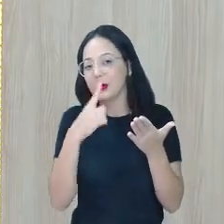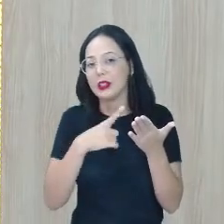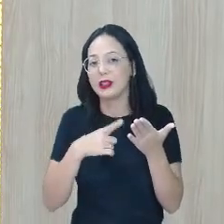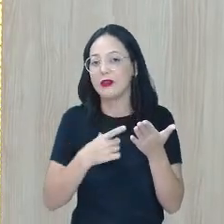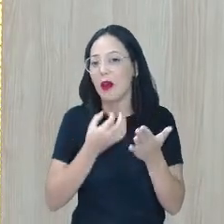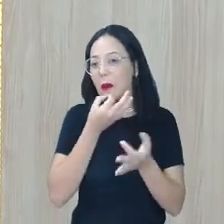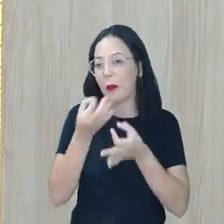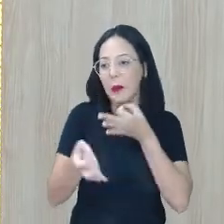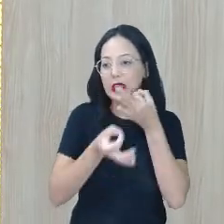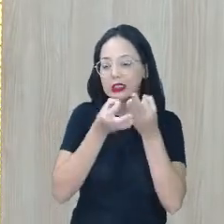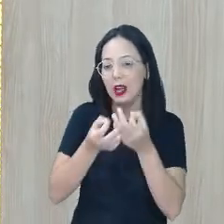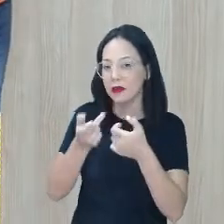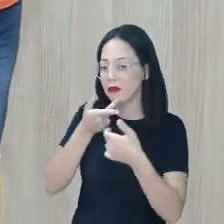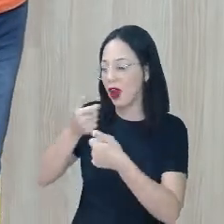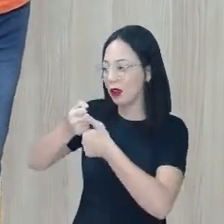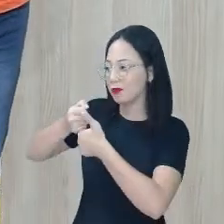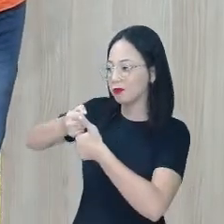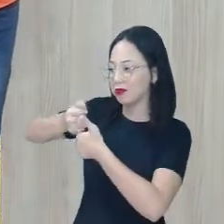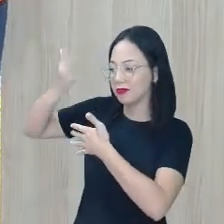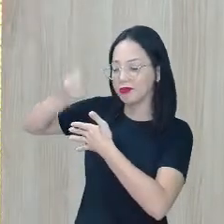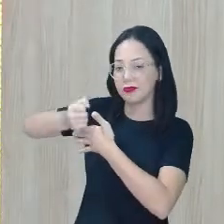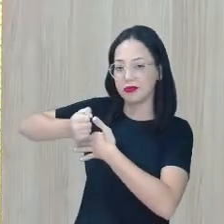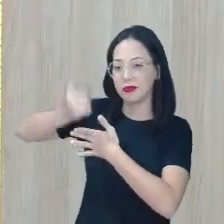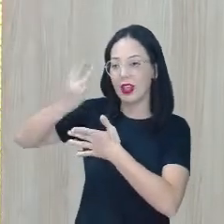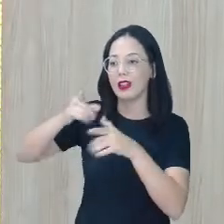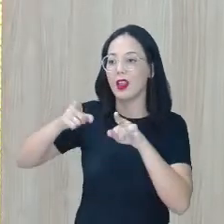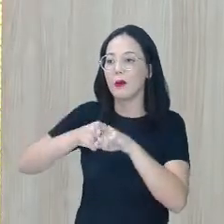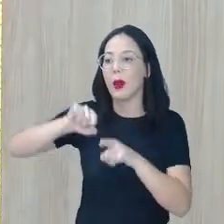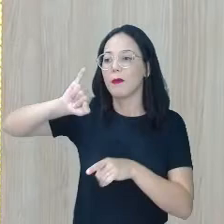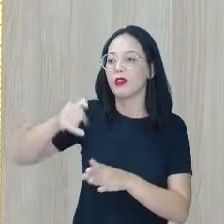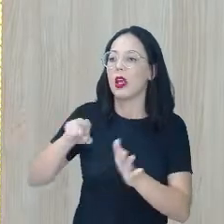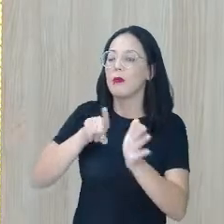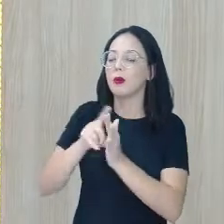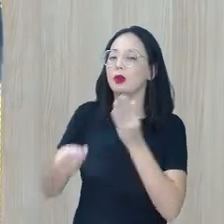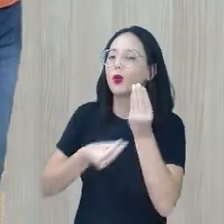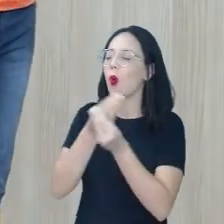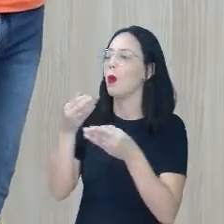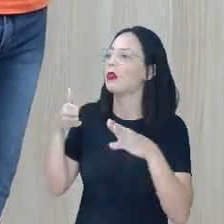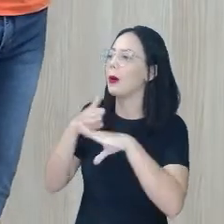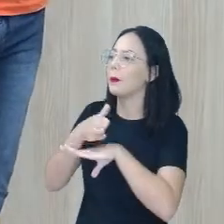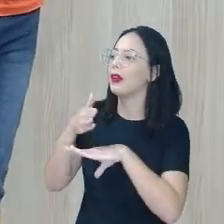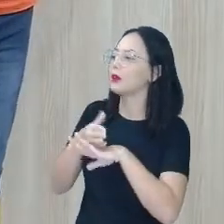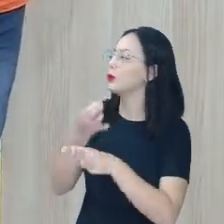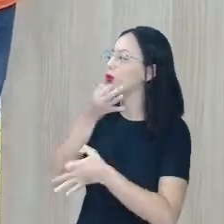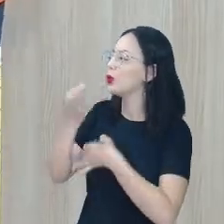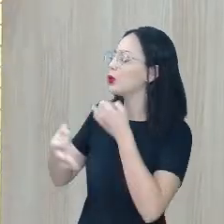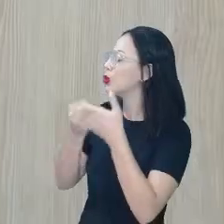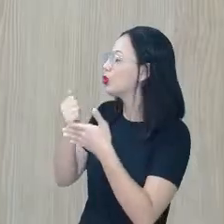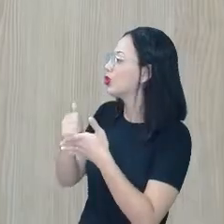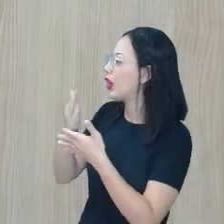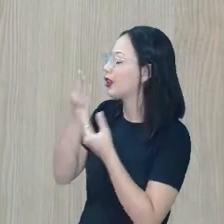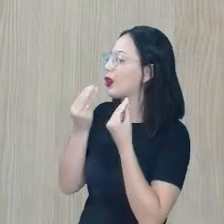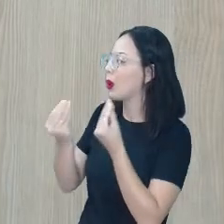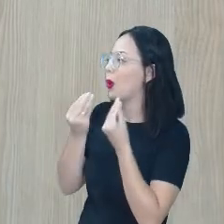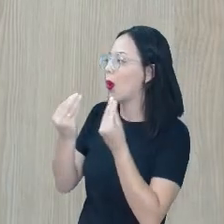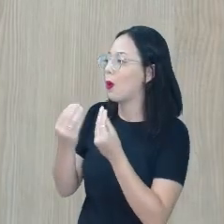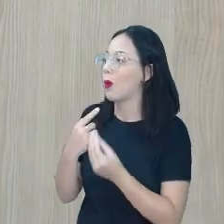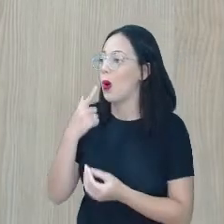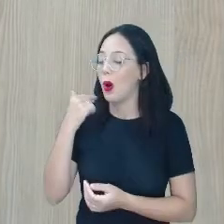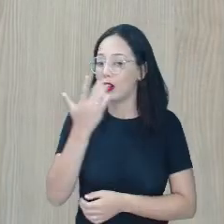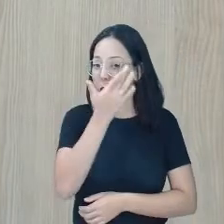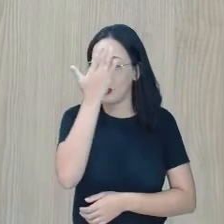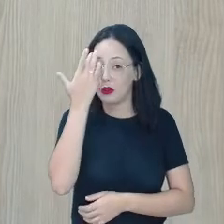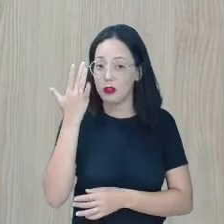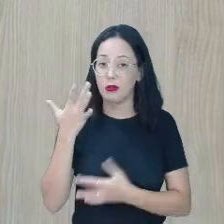algum comentário, joga aí para o professor Henrique. Aproveitar, professor, como é que está a participação no chat? O pessoal está prestando atenção aqui,